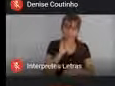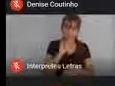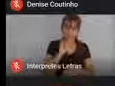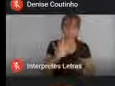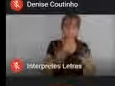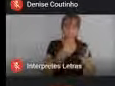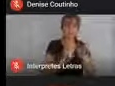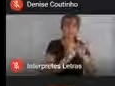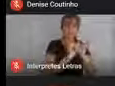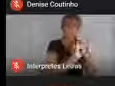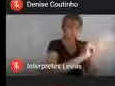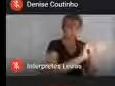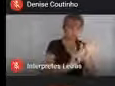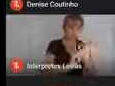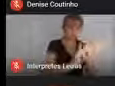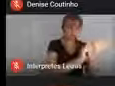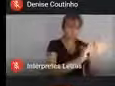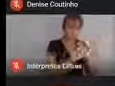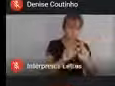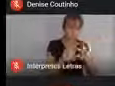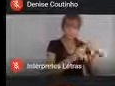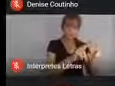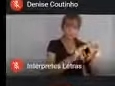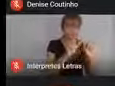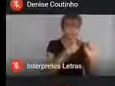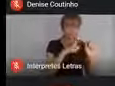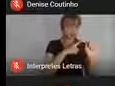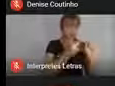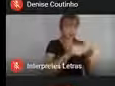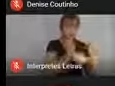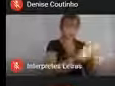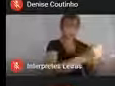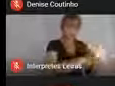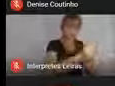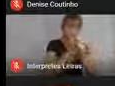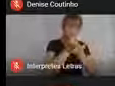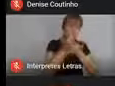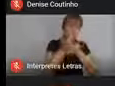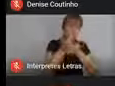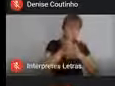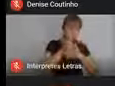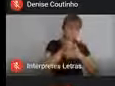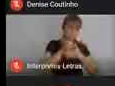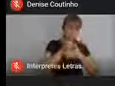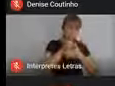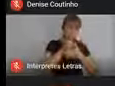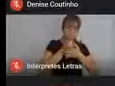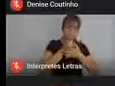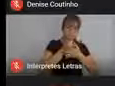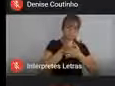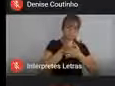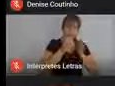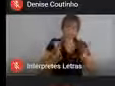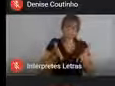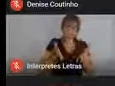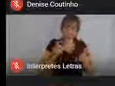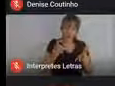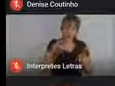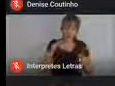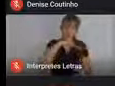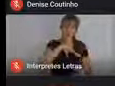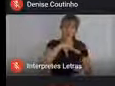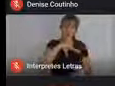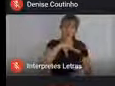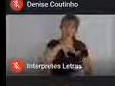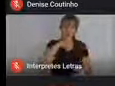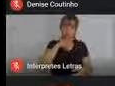diferentes e diversas que colaboraram na sua junção para o que temos hoje de português, do